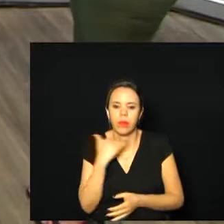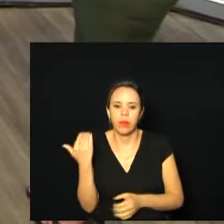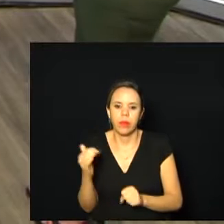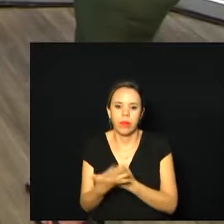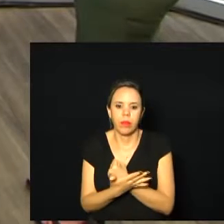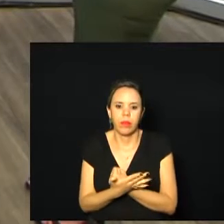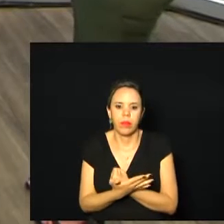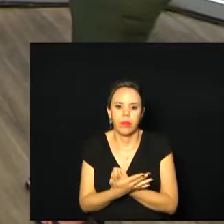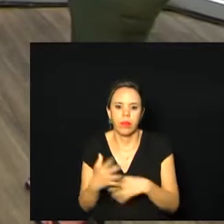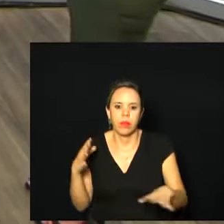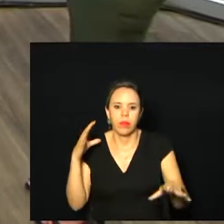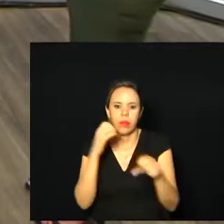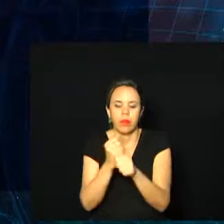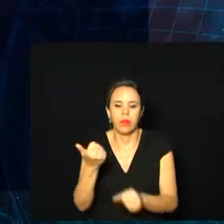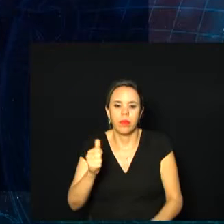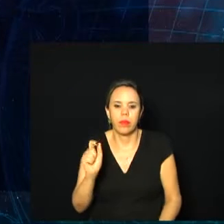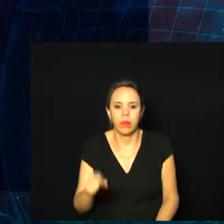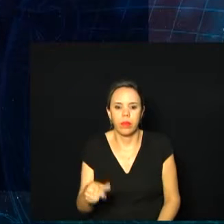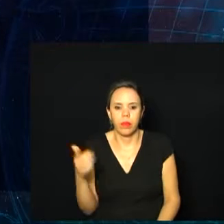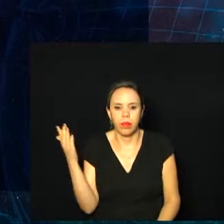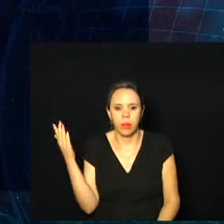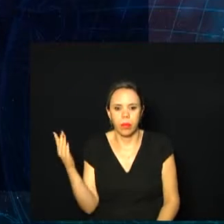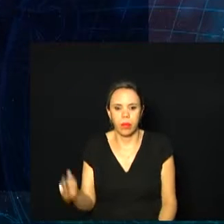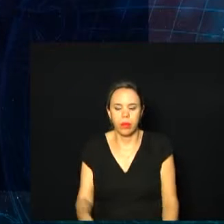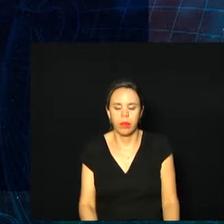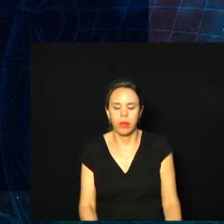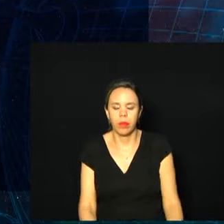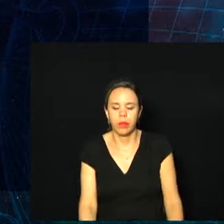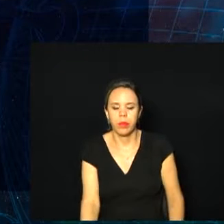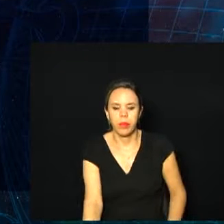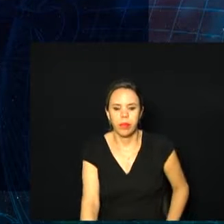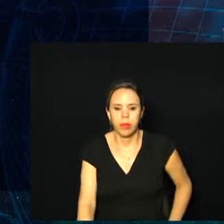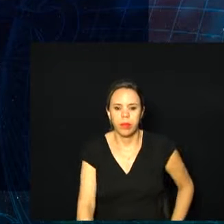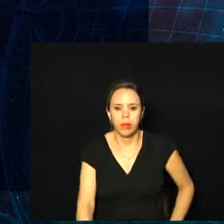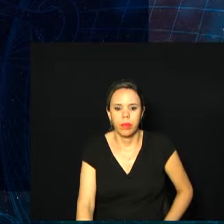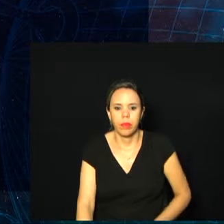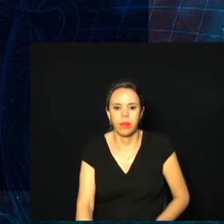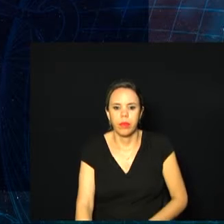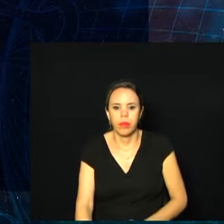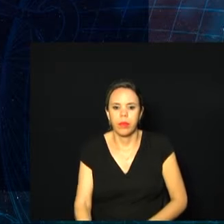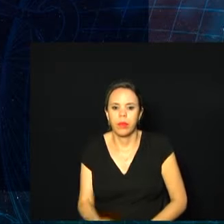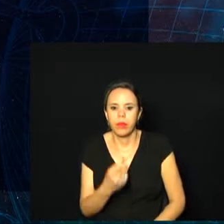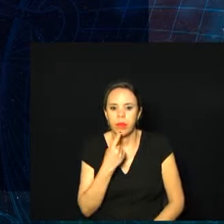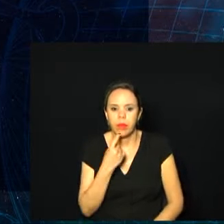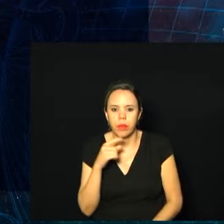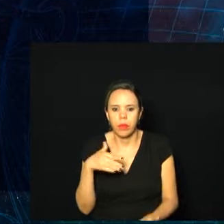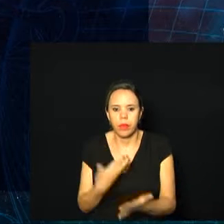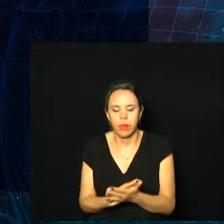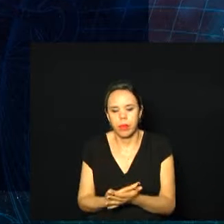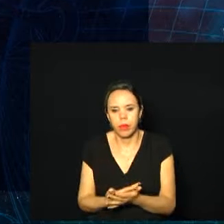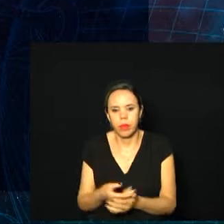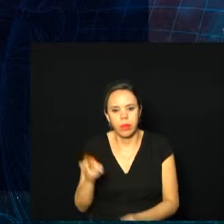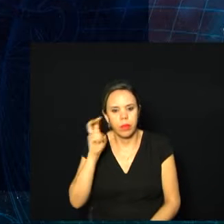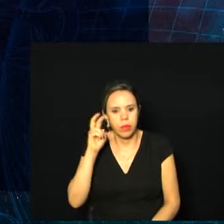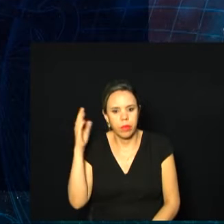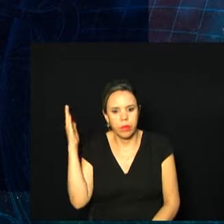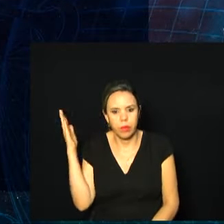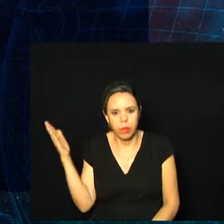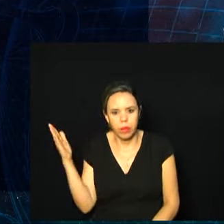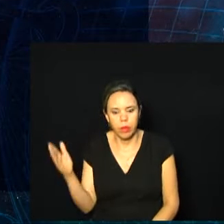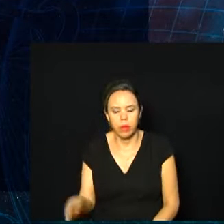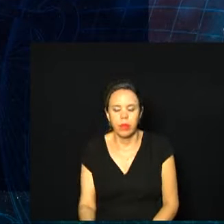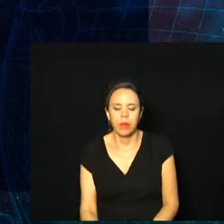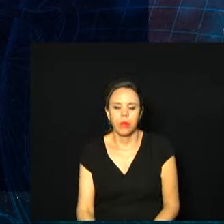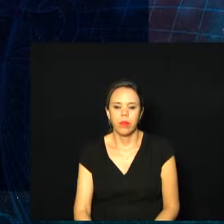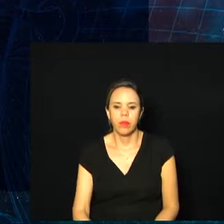nossa região soma 11.312 mortes devido à Covid. Campinas, até esta quinta-feira,